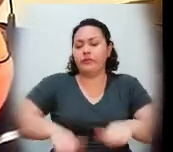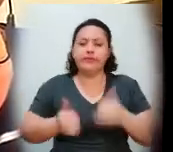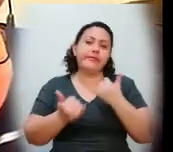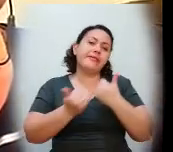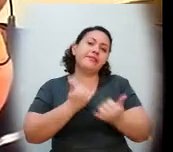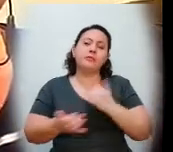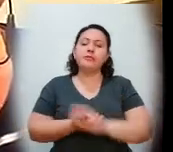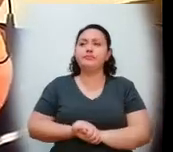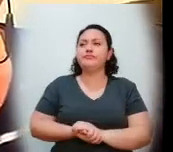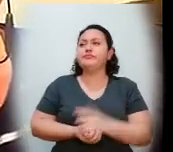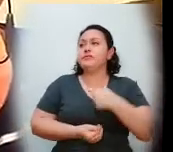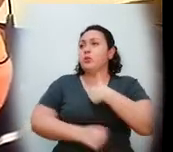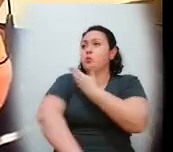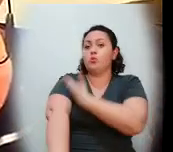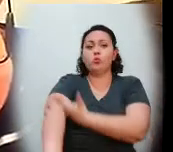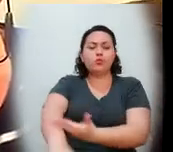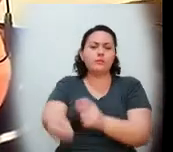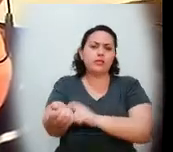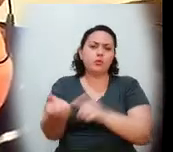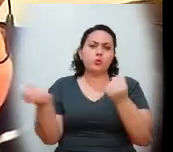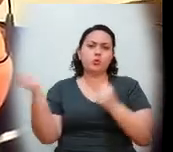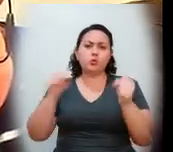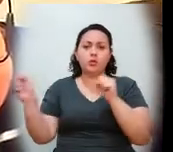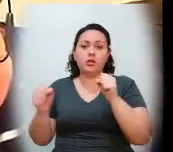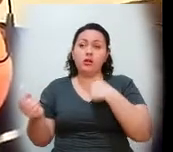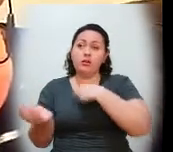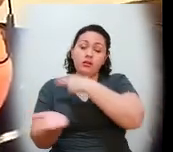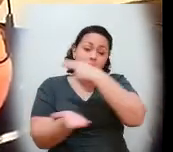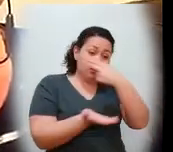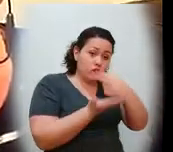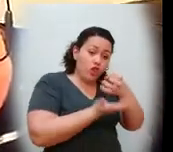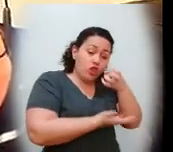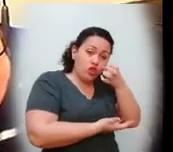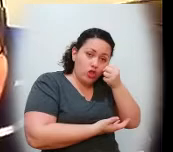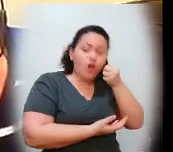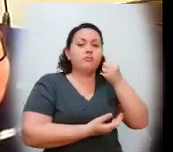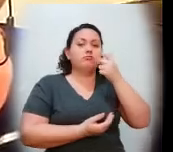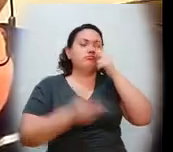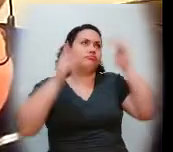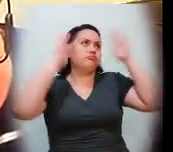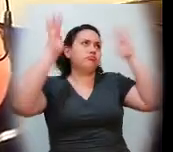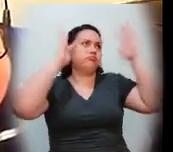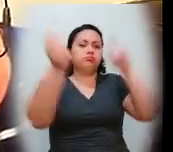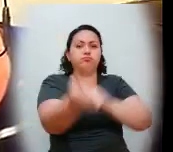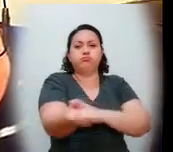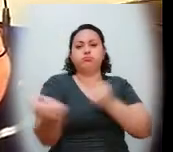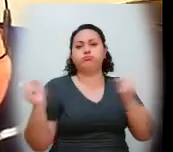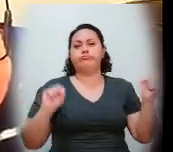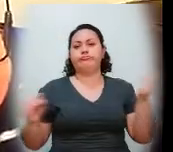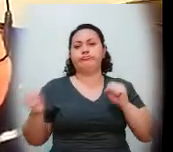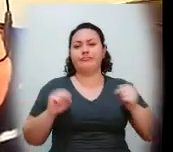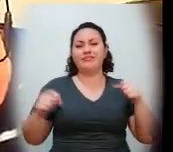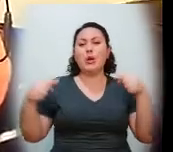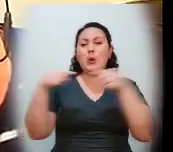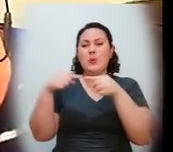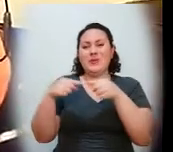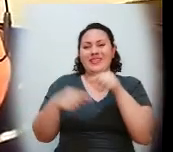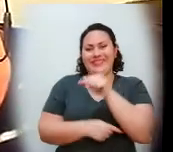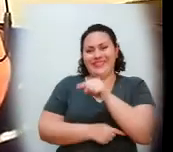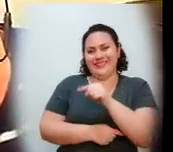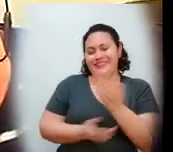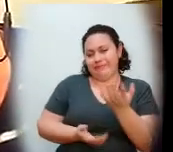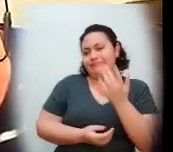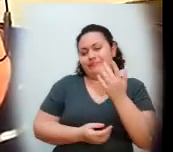Então, eu tenho uma tendência a ser mais ansiosa, então quando eu vou para a cama eu acabo tendo esses pensamentos que têm mais